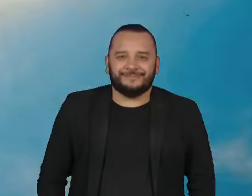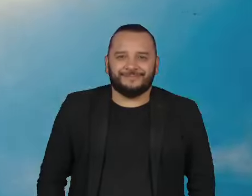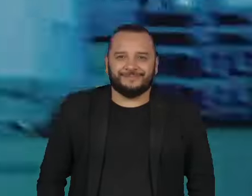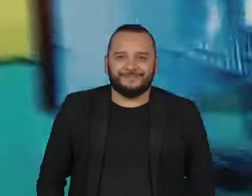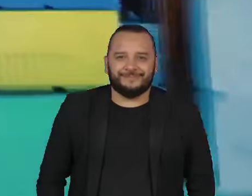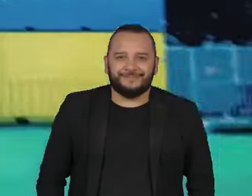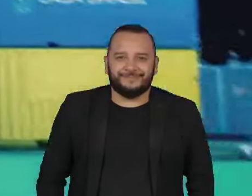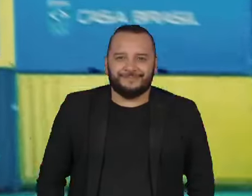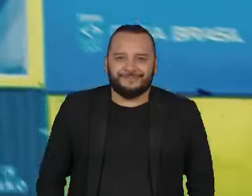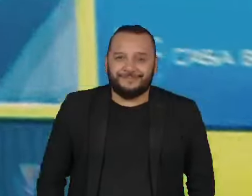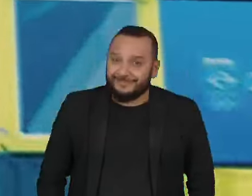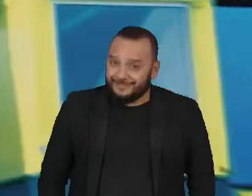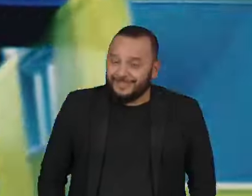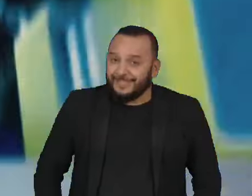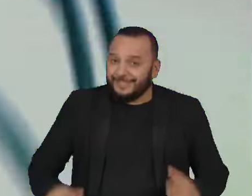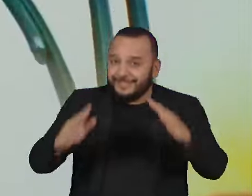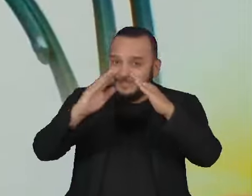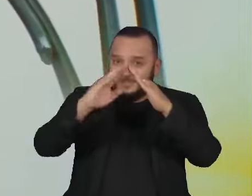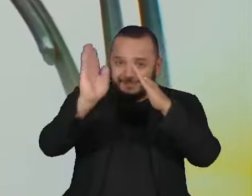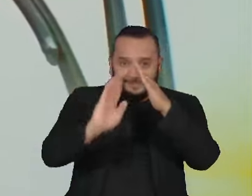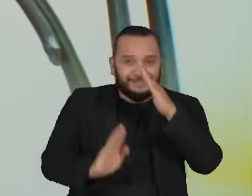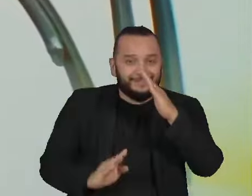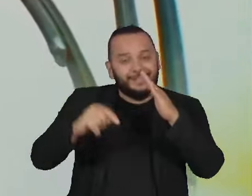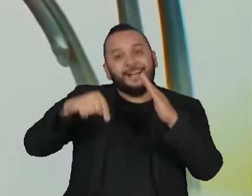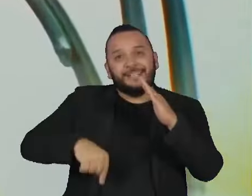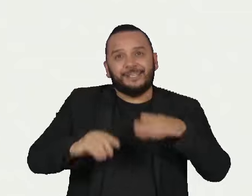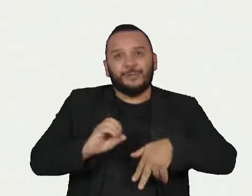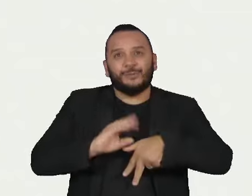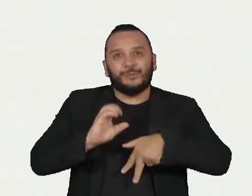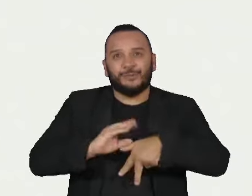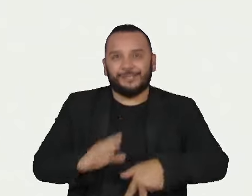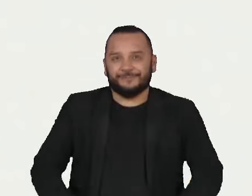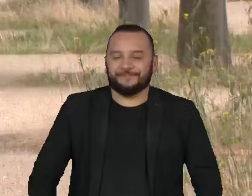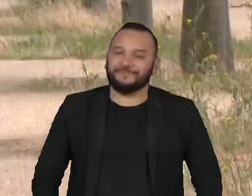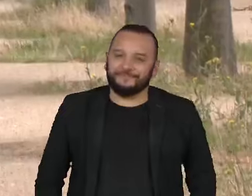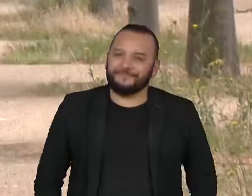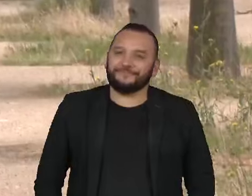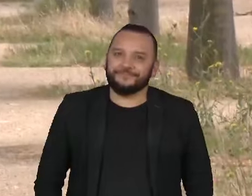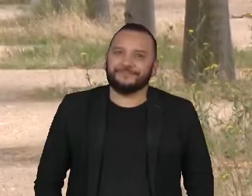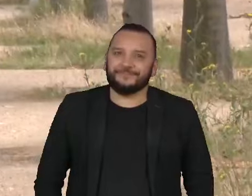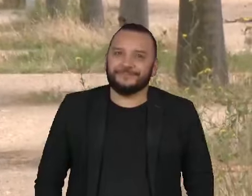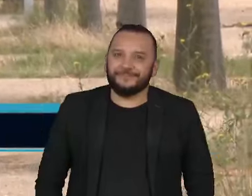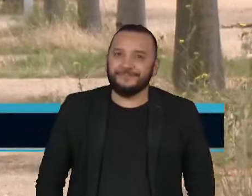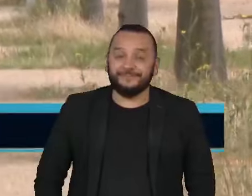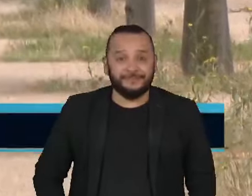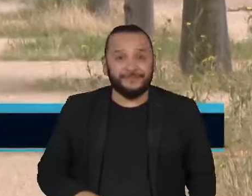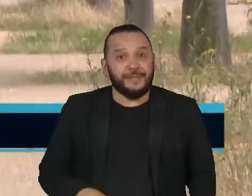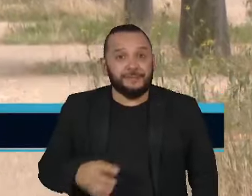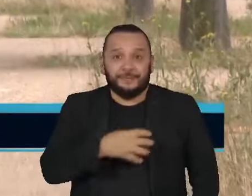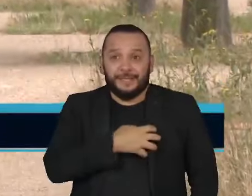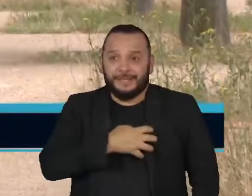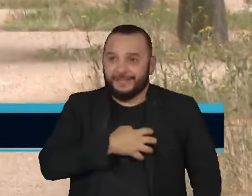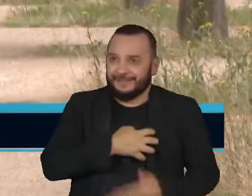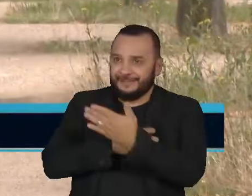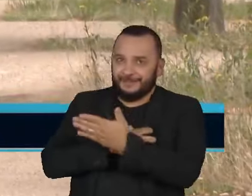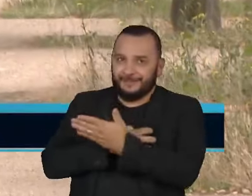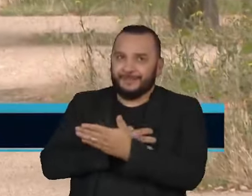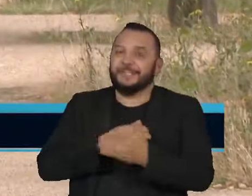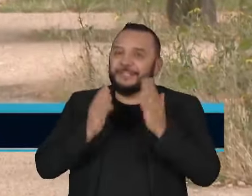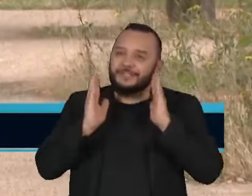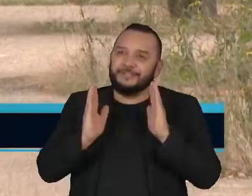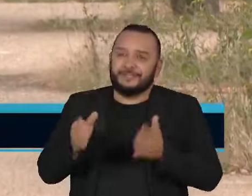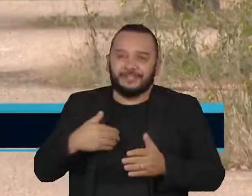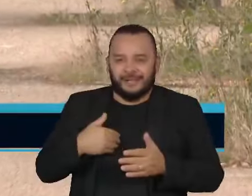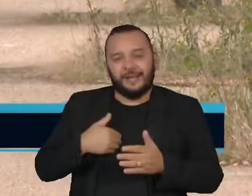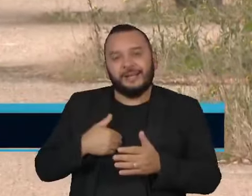Lemos casa Brasil aqui tem cultura o o baiano de Conceição do Almeida que fica a menos de